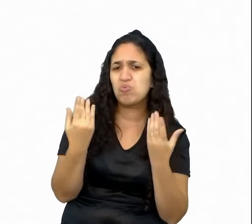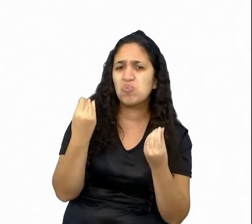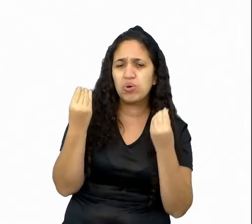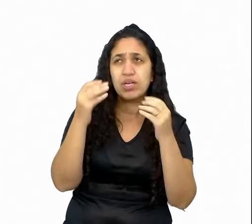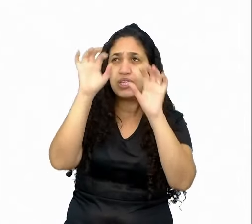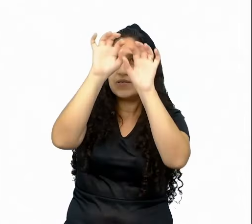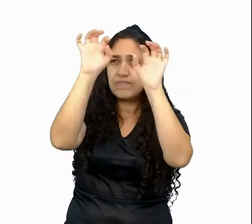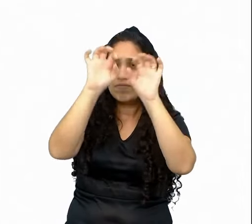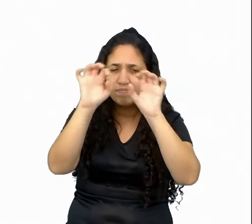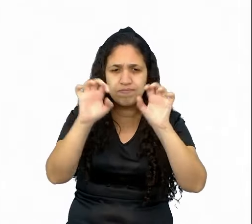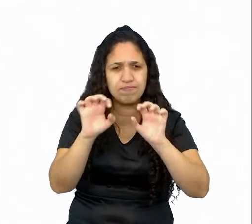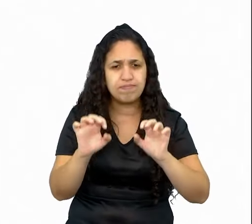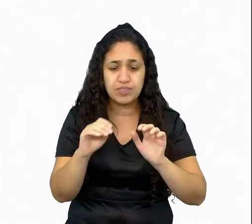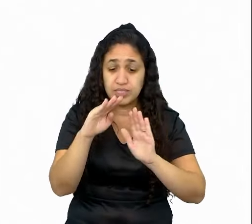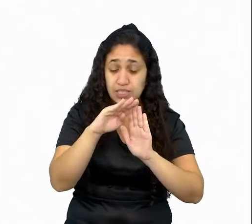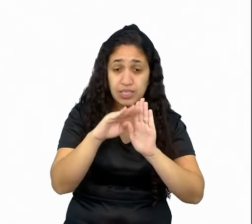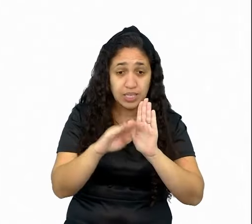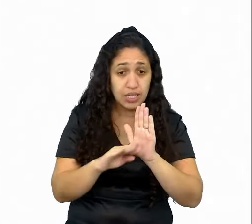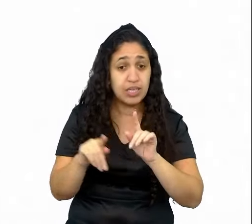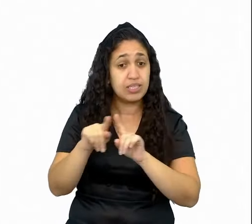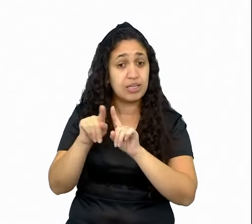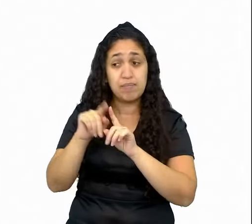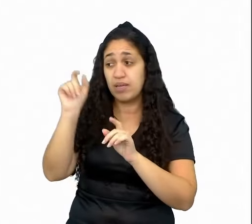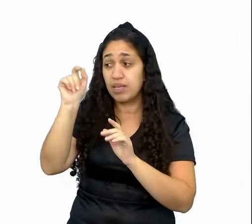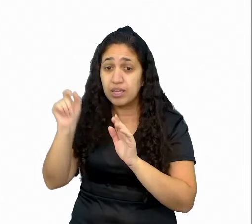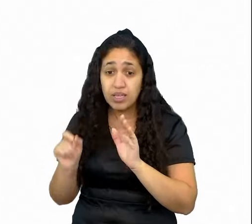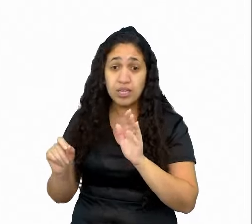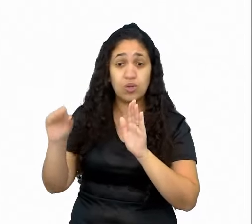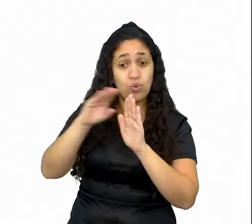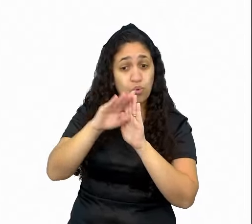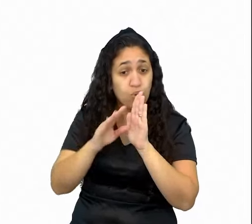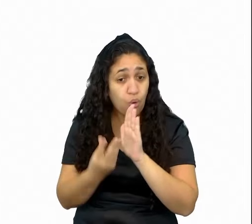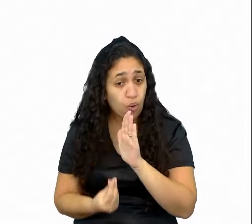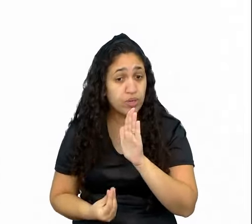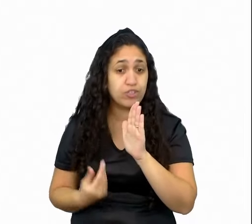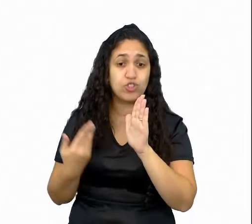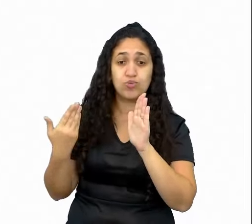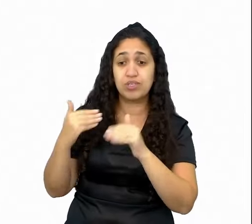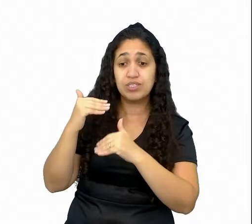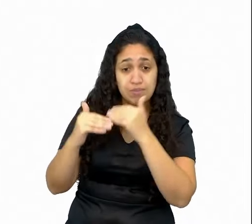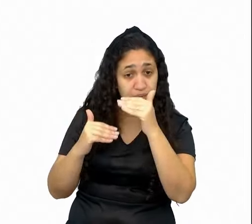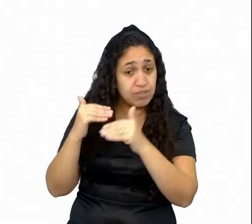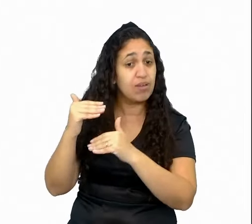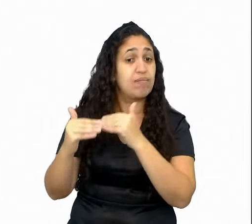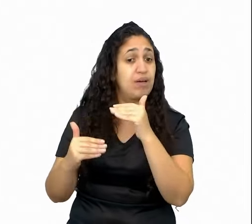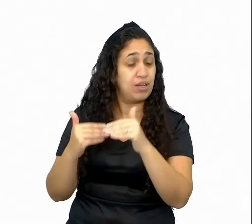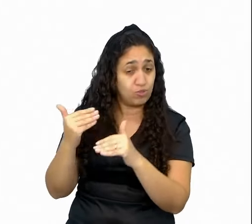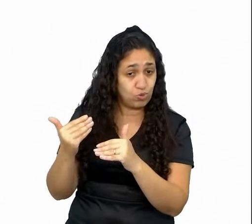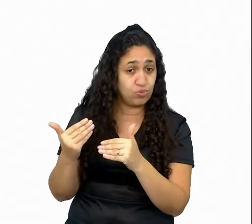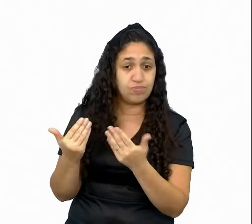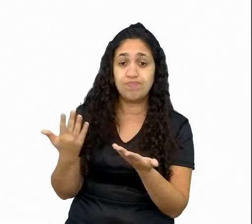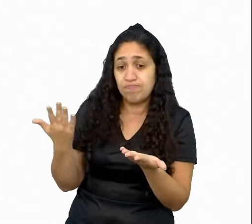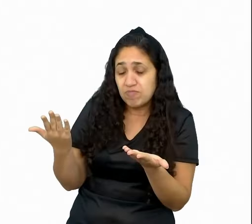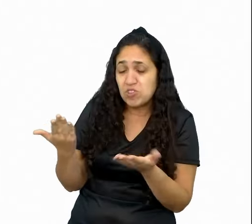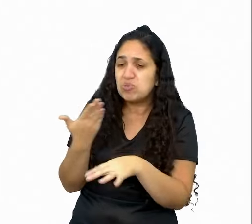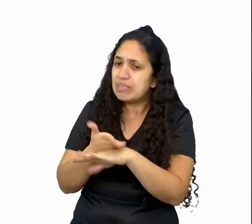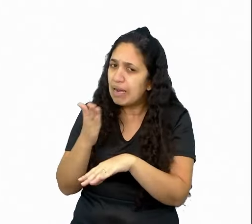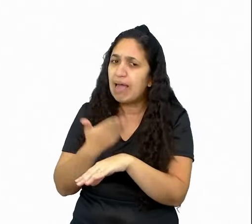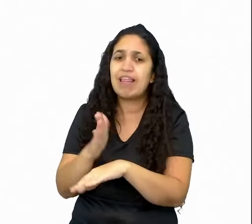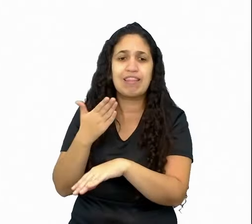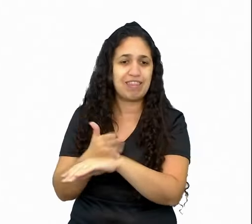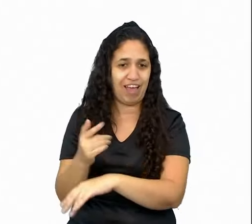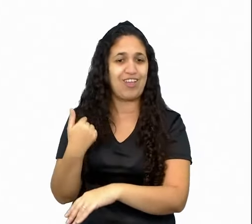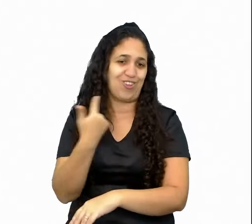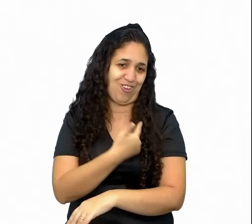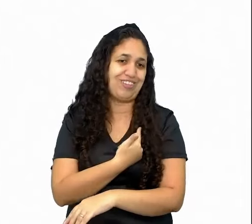a gente trabalhar o algoritmo, né, dessa forma, traçar esse passo a passo, né, isso é um exercício para nós também,